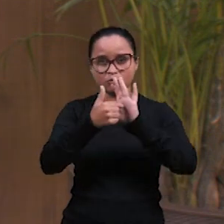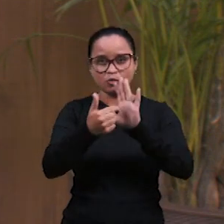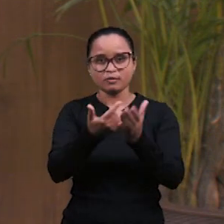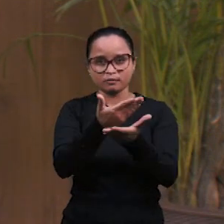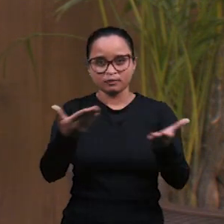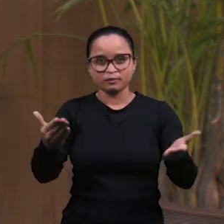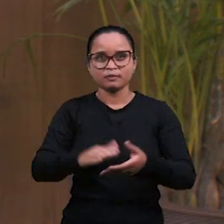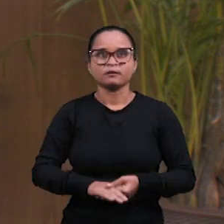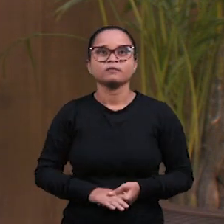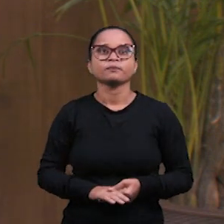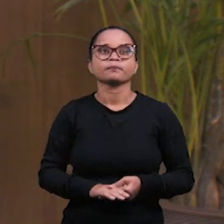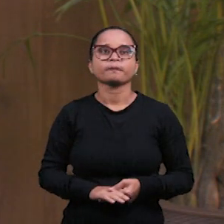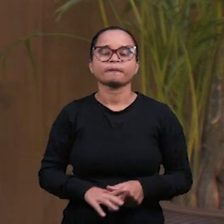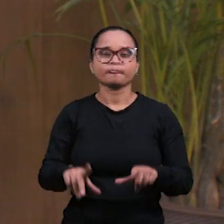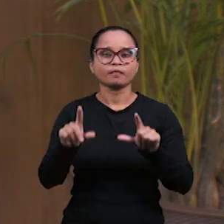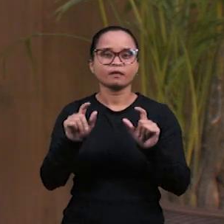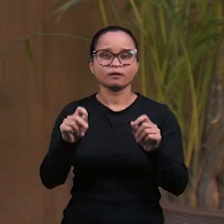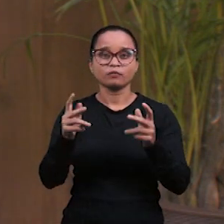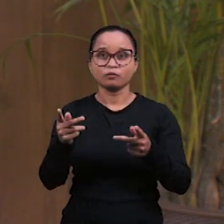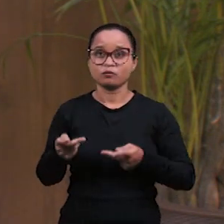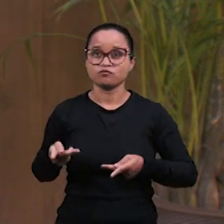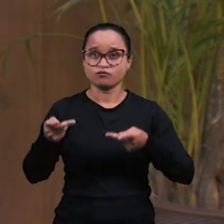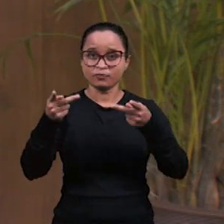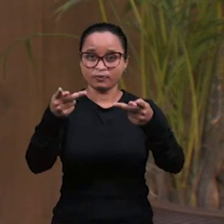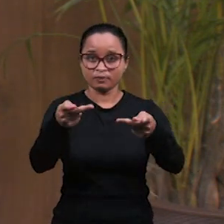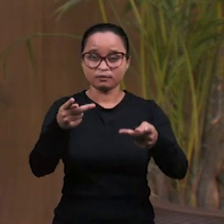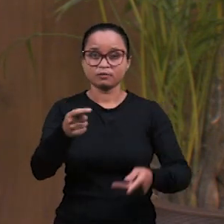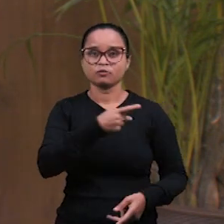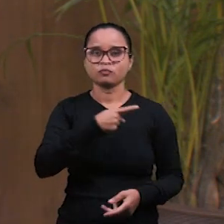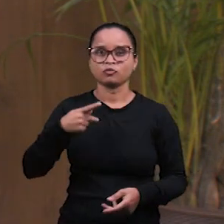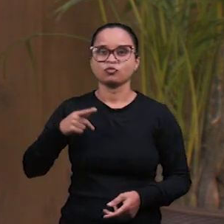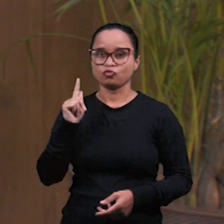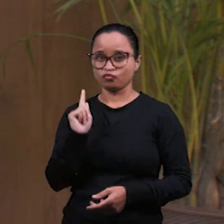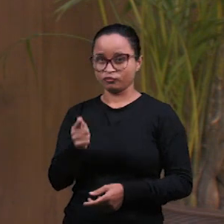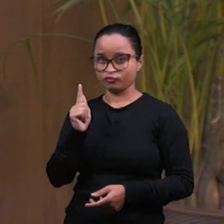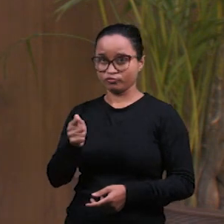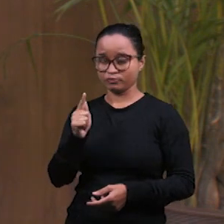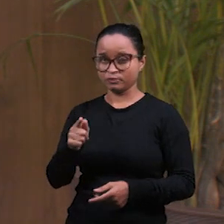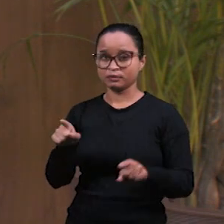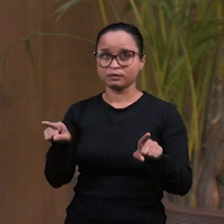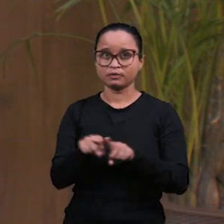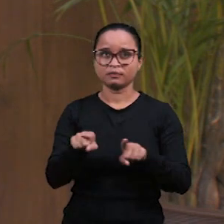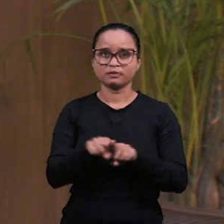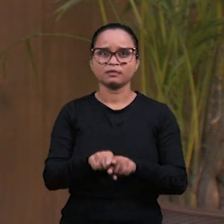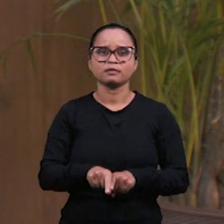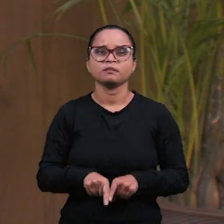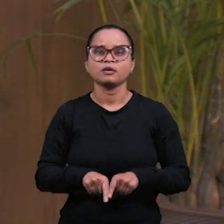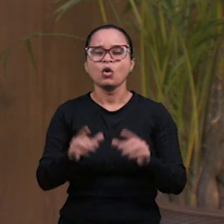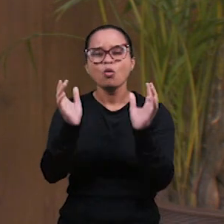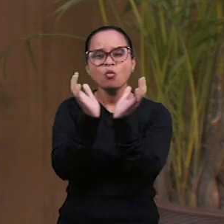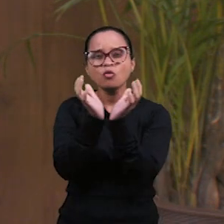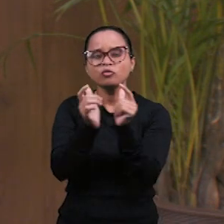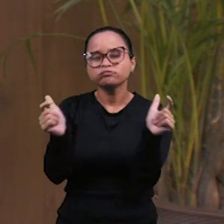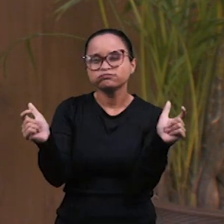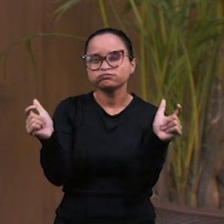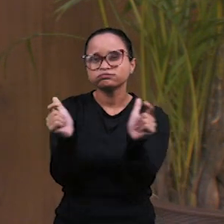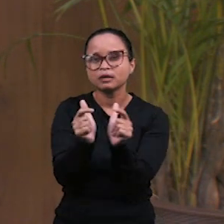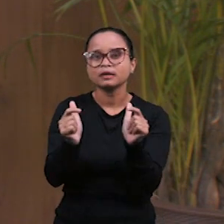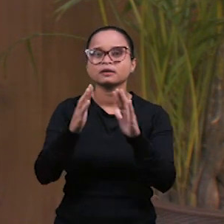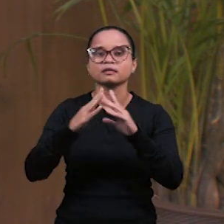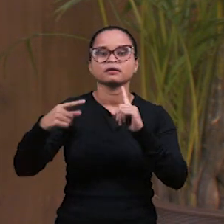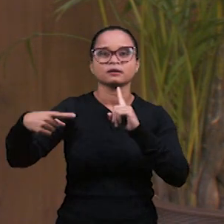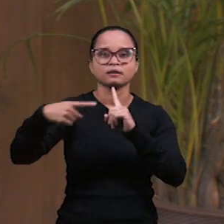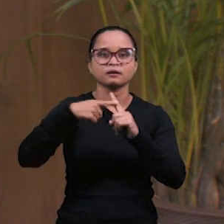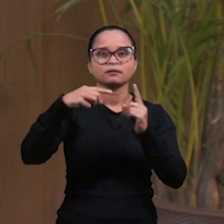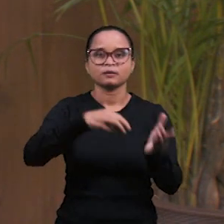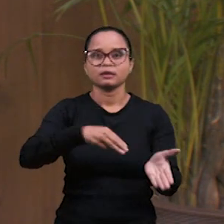uma visita que foi feita pelo pastor Gedeu Tigueiros e uma pequena comitiva da Igreja Cristã Maranata a uma